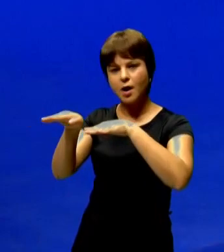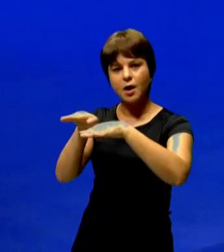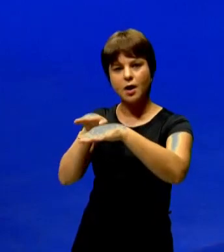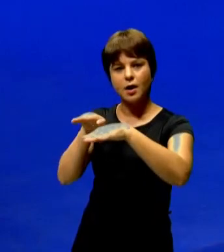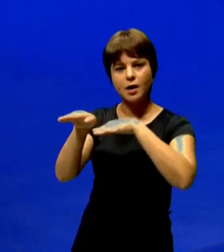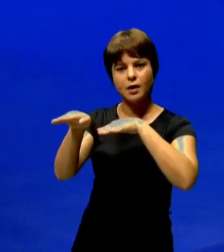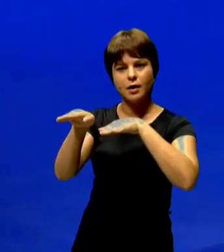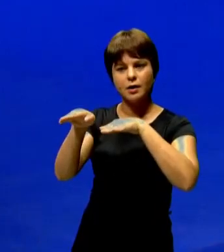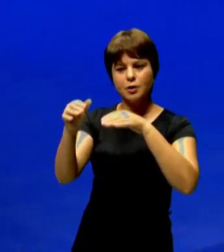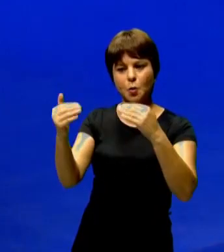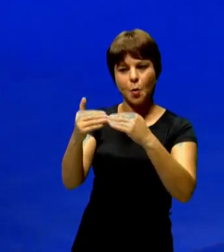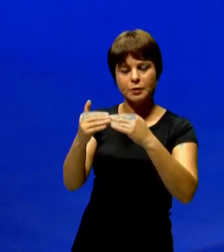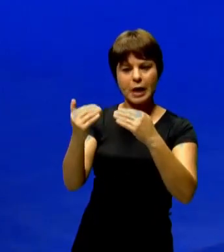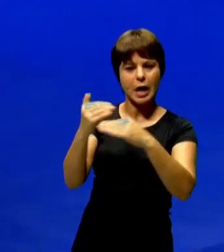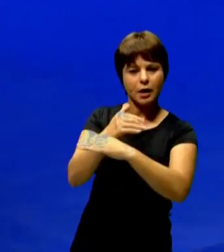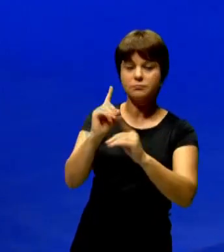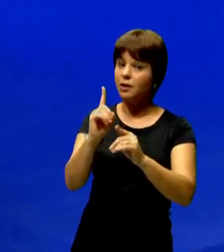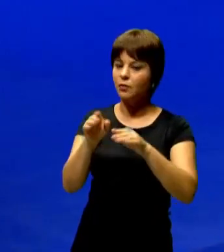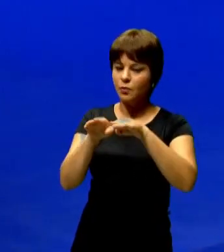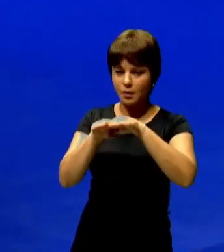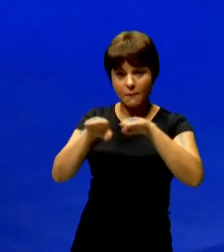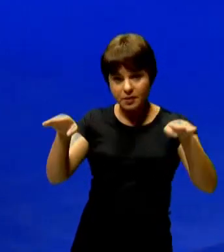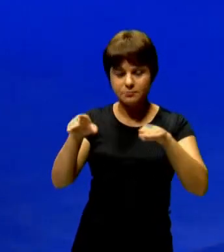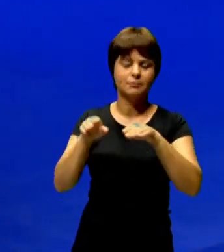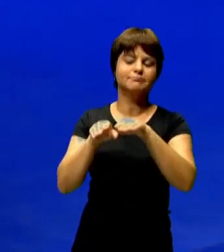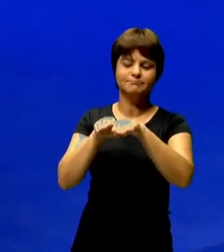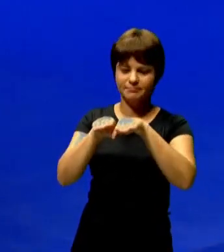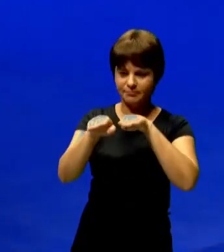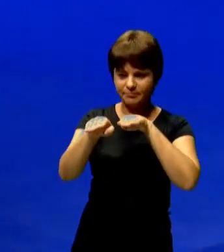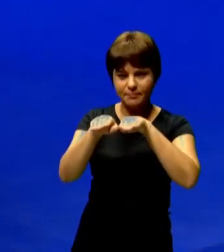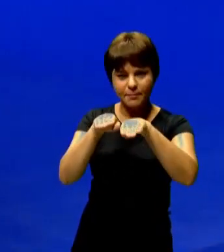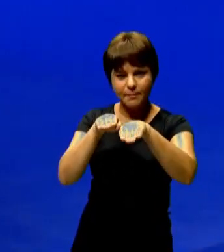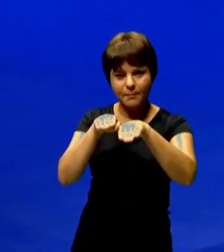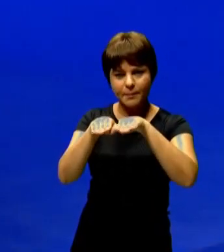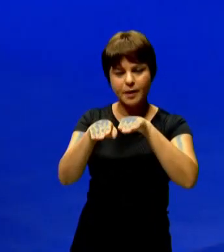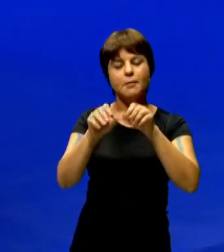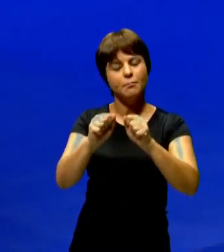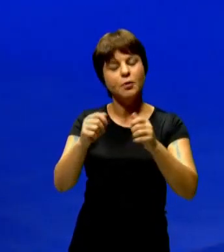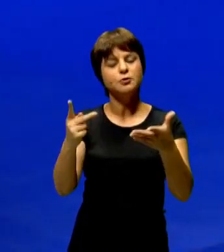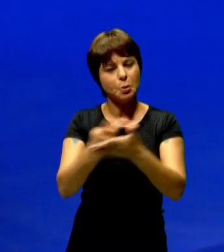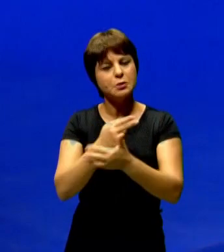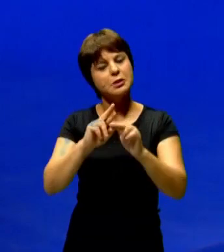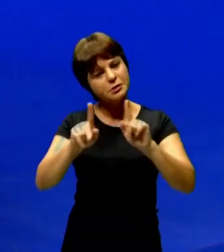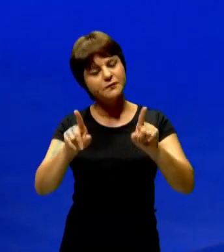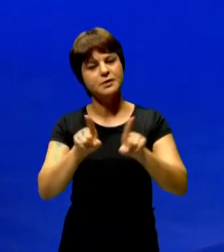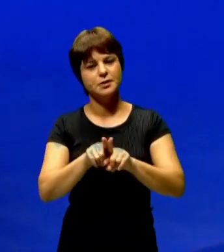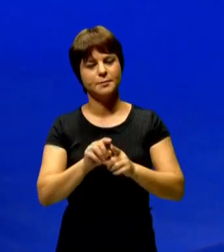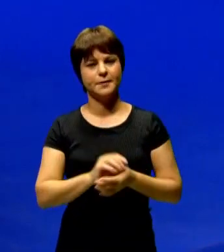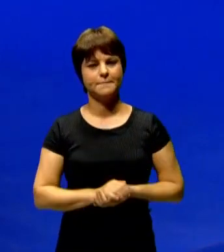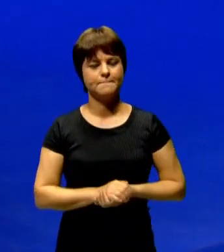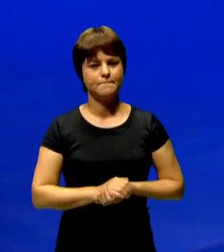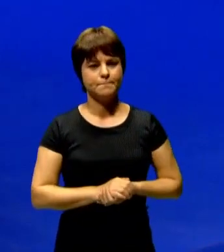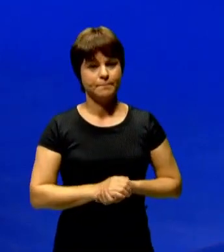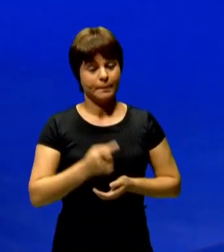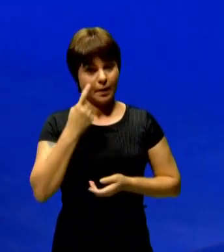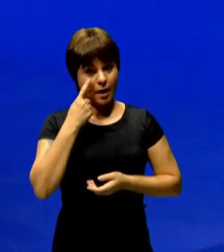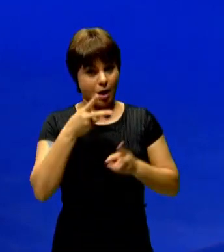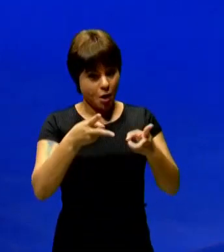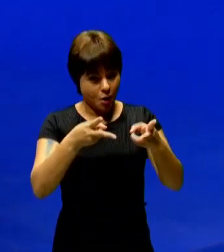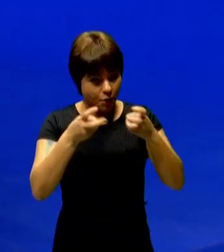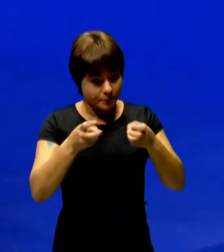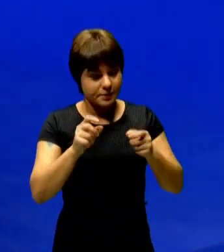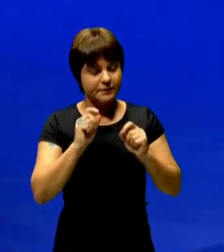Elas não estão nem contrárias e nem se afastando. Isso também pode gerar alguns outros fenômenos. Vamos observar,